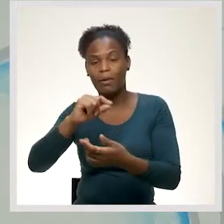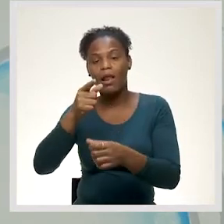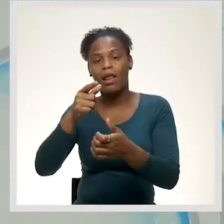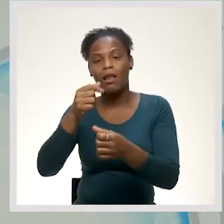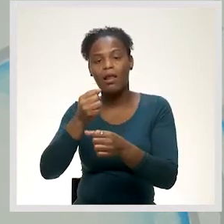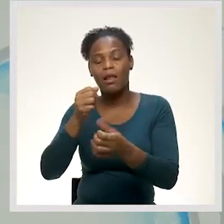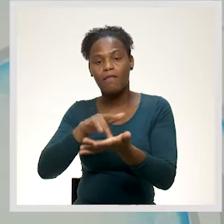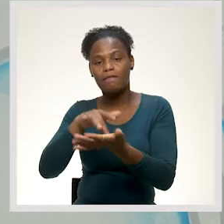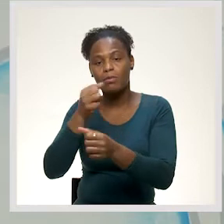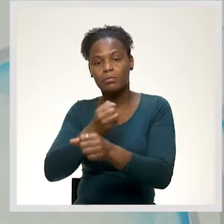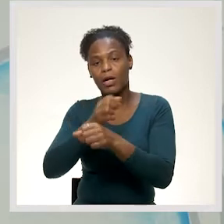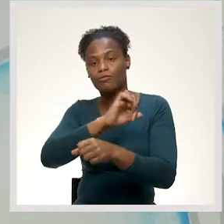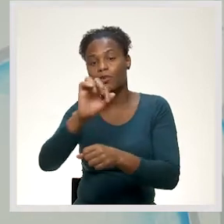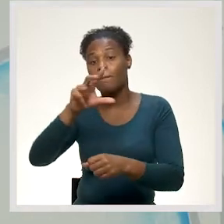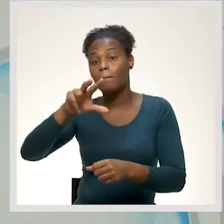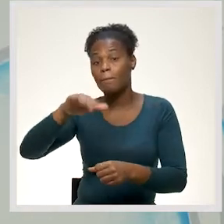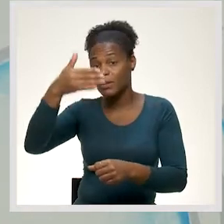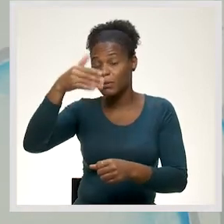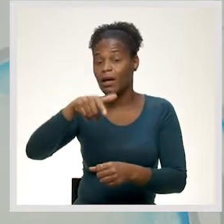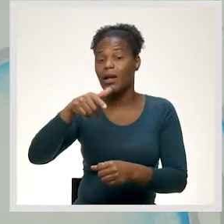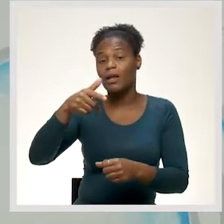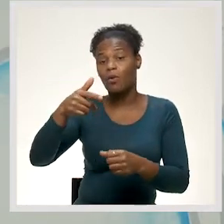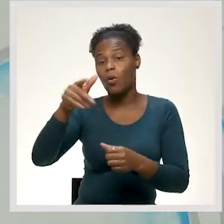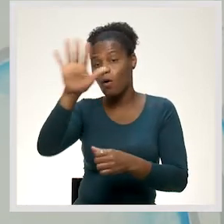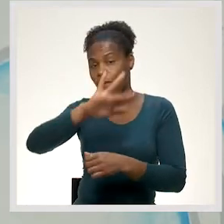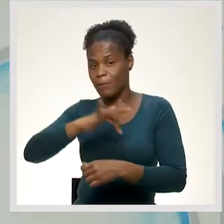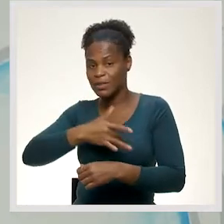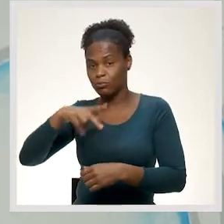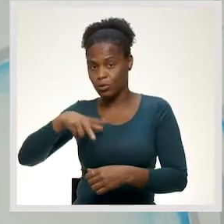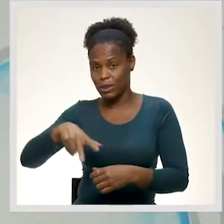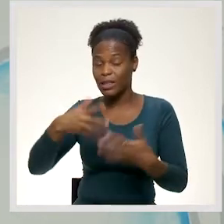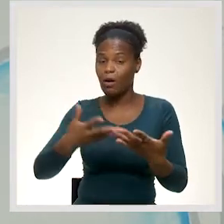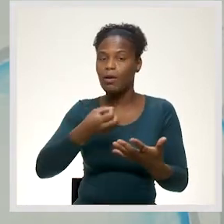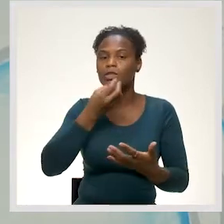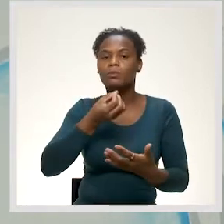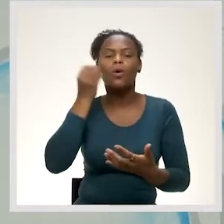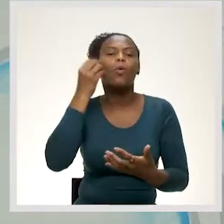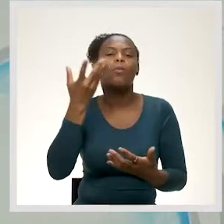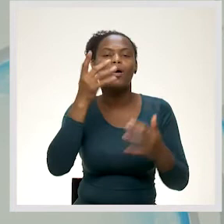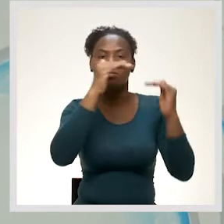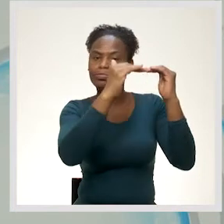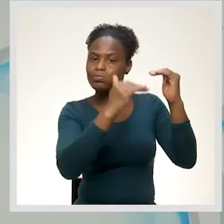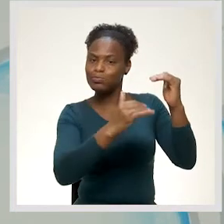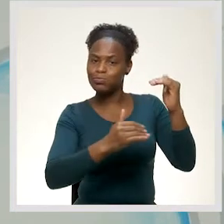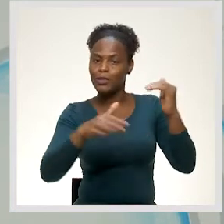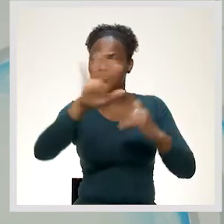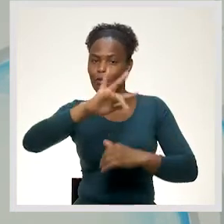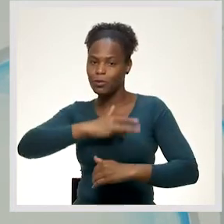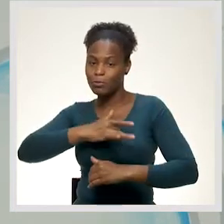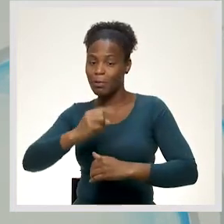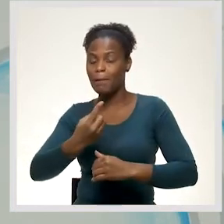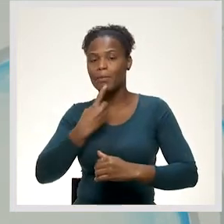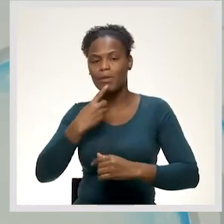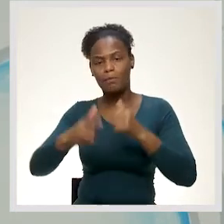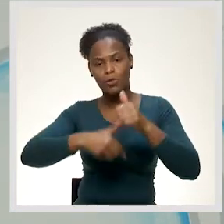do romantismo português, agora vamos passar as características do romantismo para podermos melhor